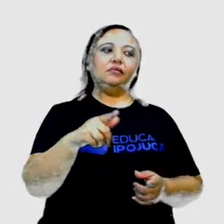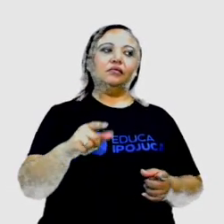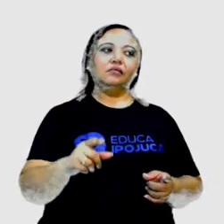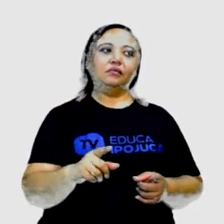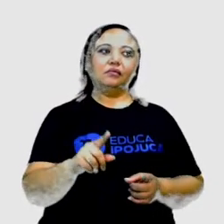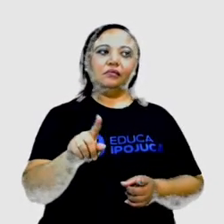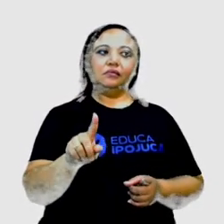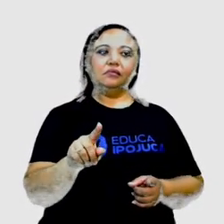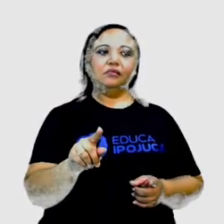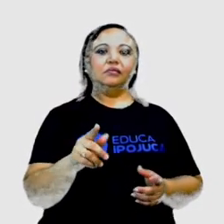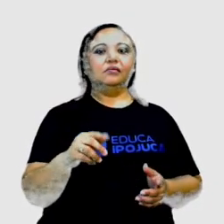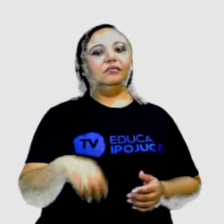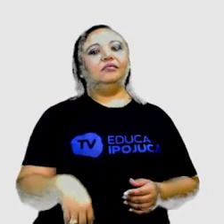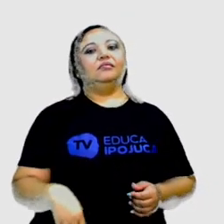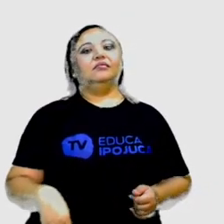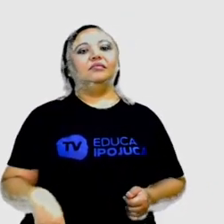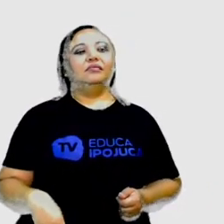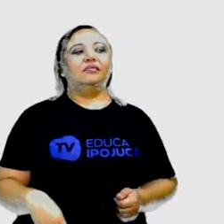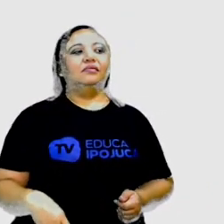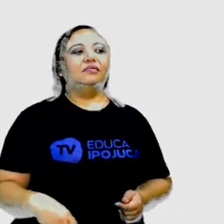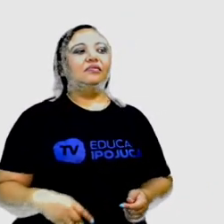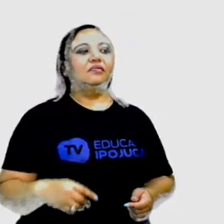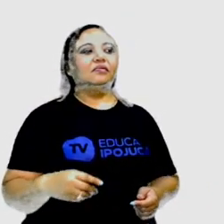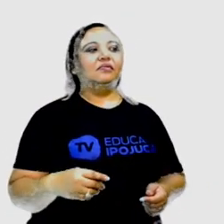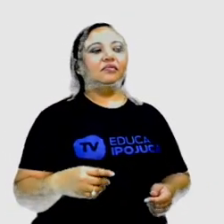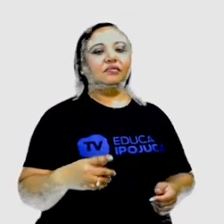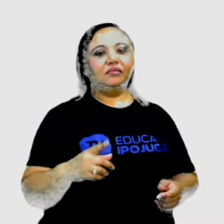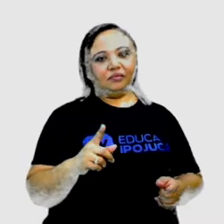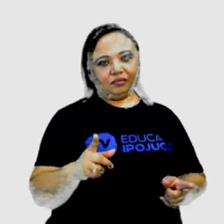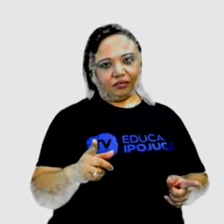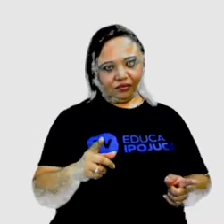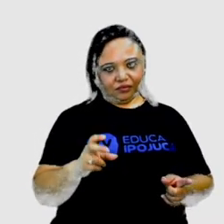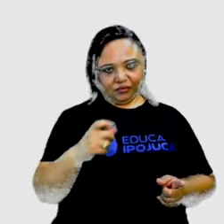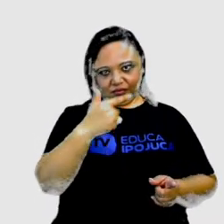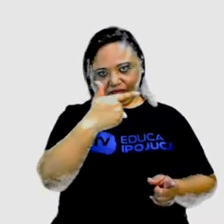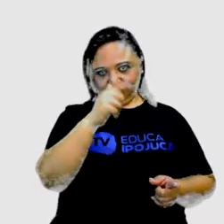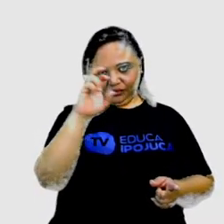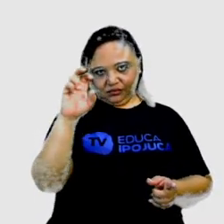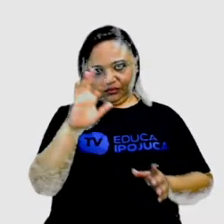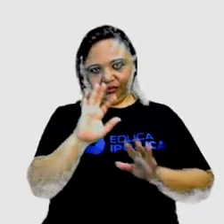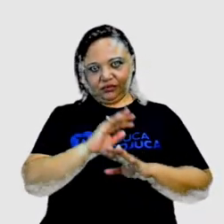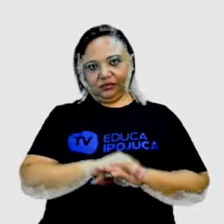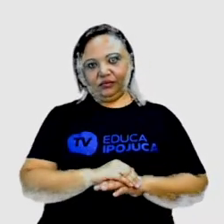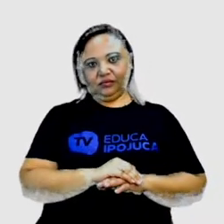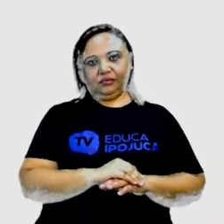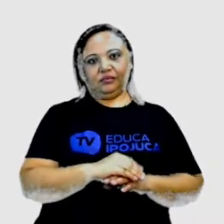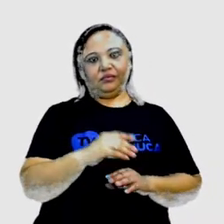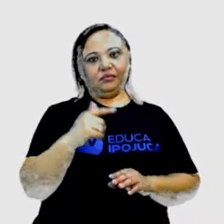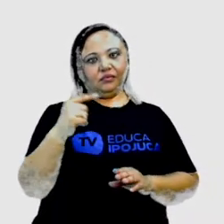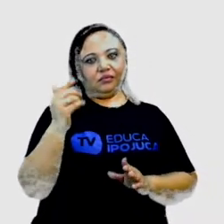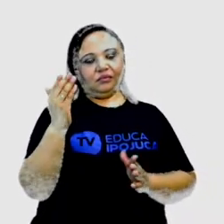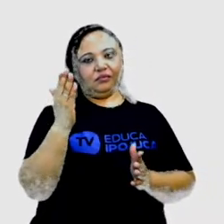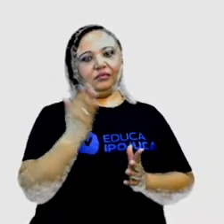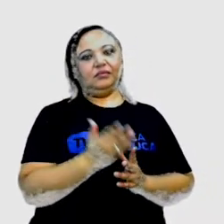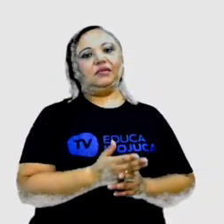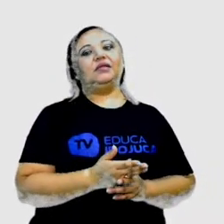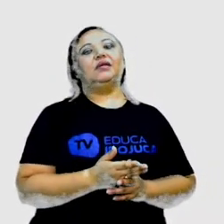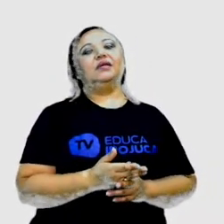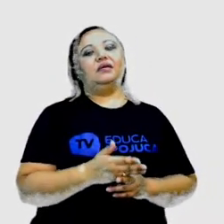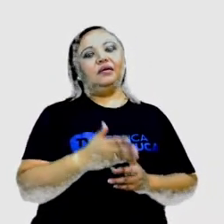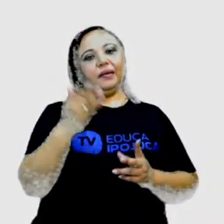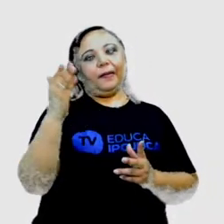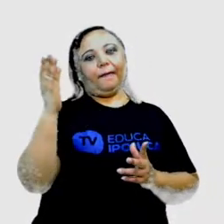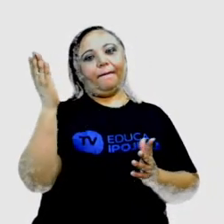aí vem uma grande surpresa. Passou do 25, né? E o 25 é a metade de